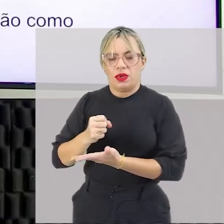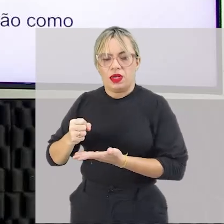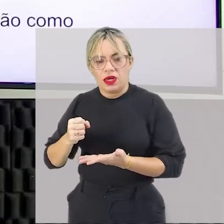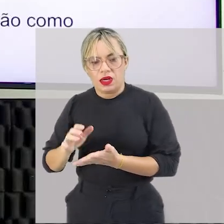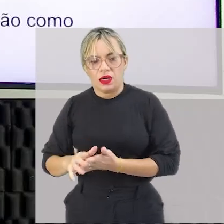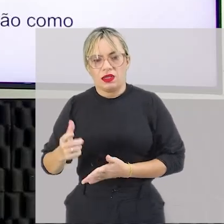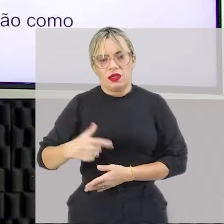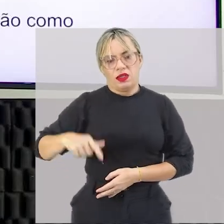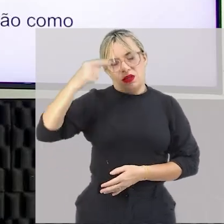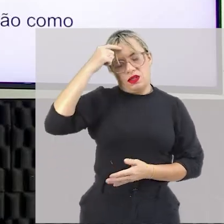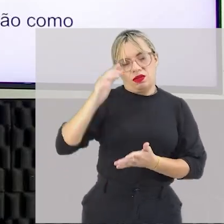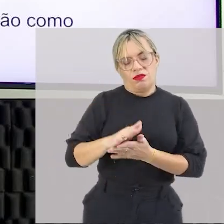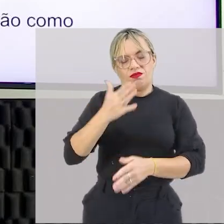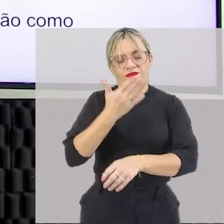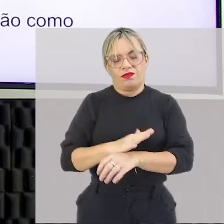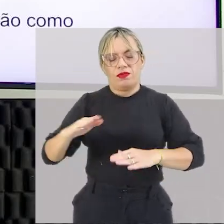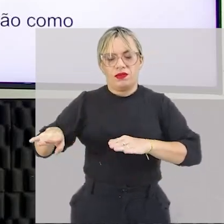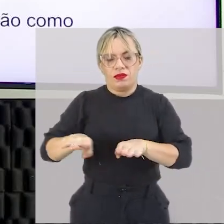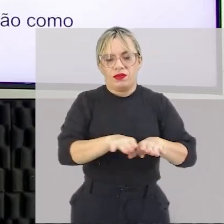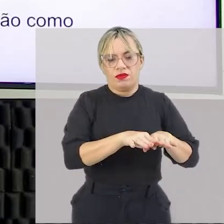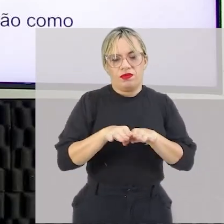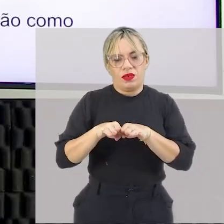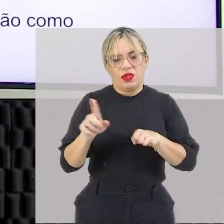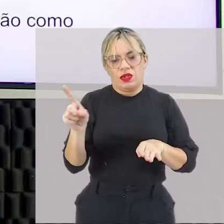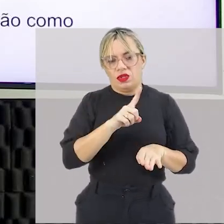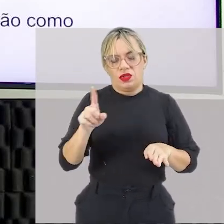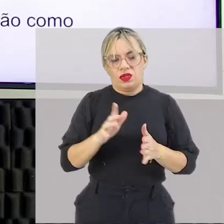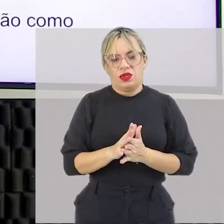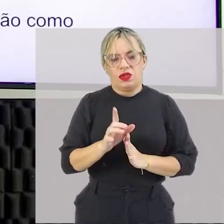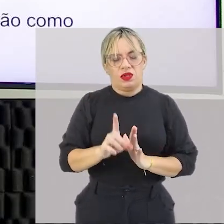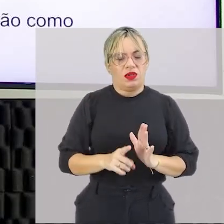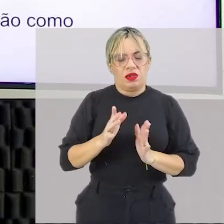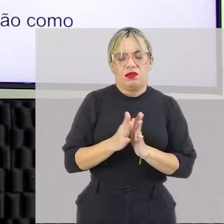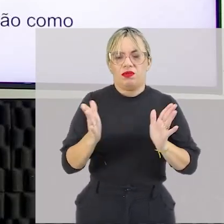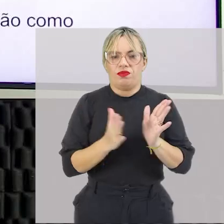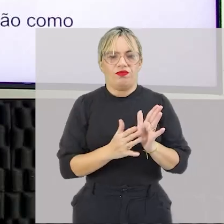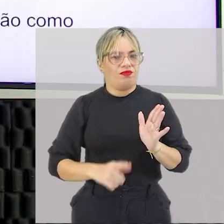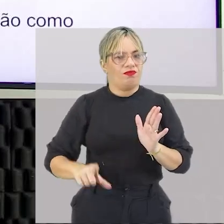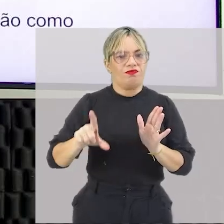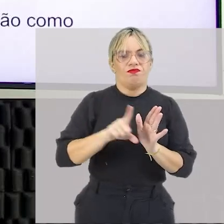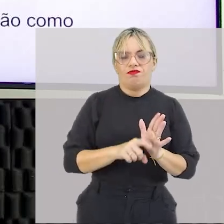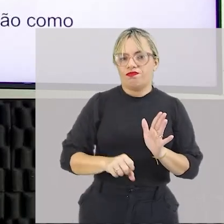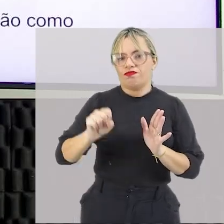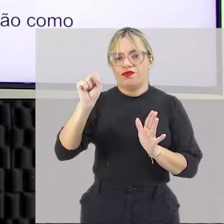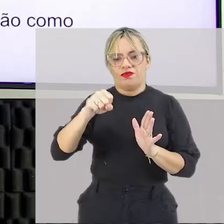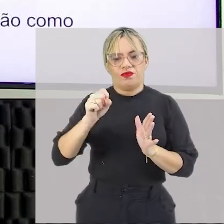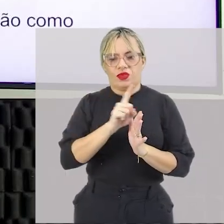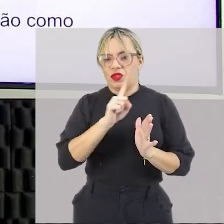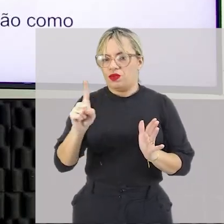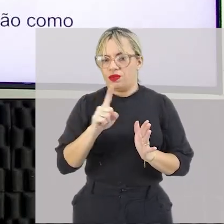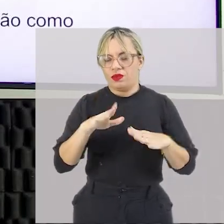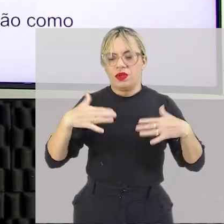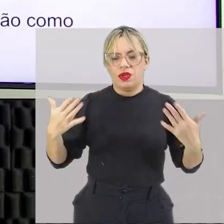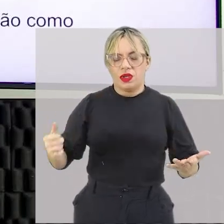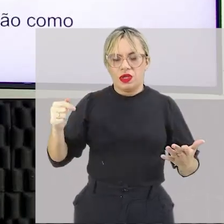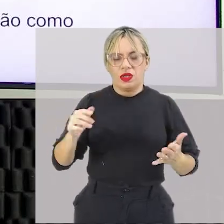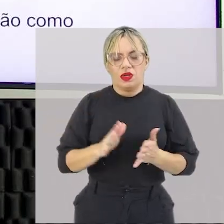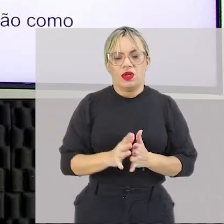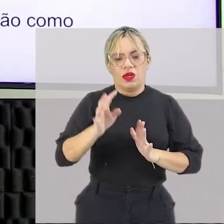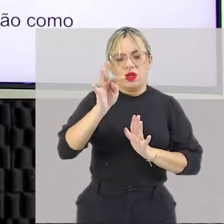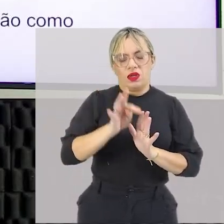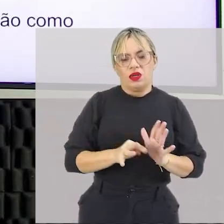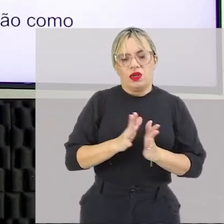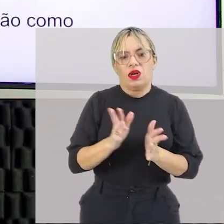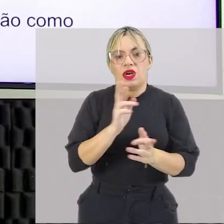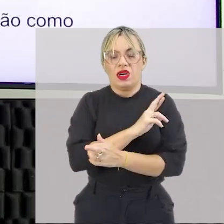como prática, né? Então a ideia não é decretar a igualdade, porque ela já está decretada, já é na lei, já está na lei. A questão é que isso seja